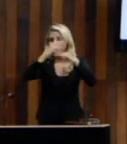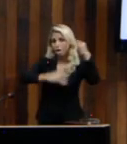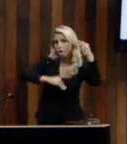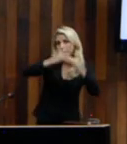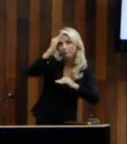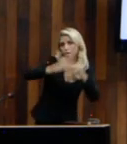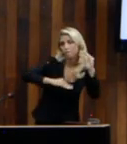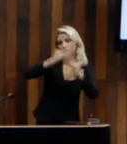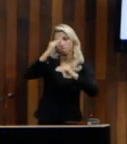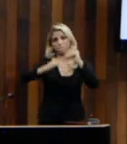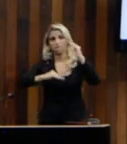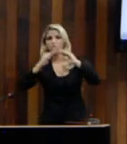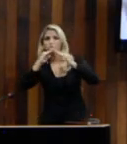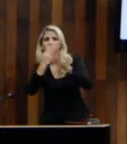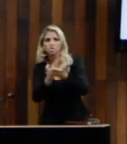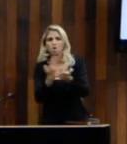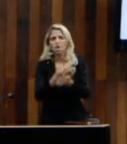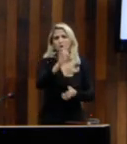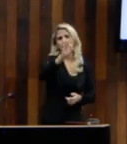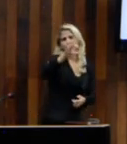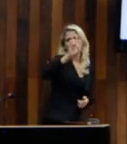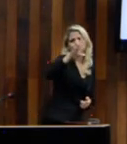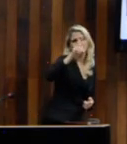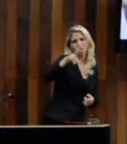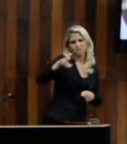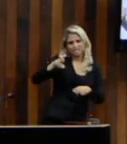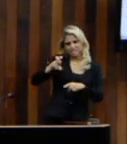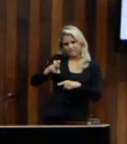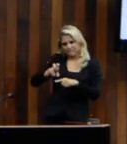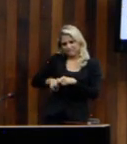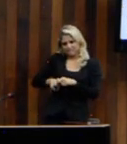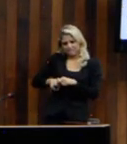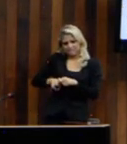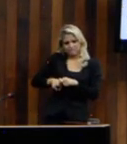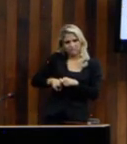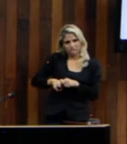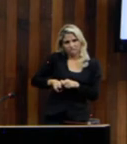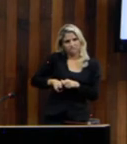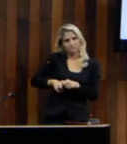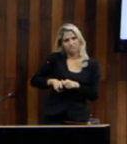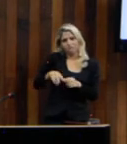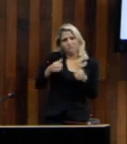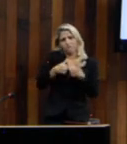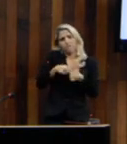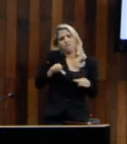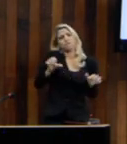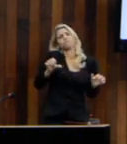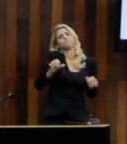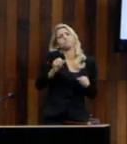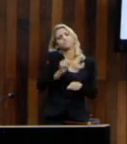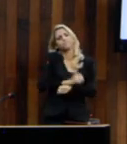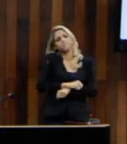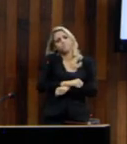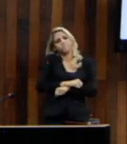um vigia que chega ali, senta, aleluia, na sua cadeira e fica. Não.